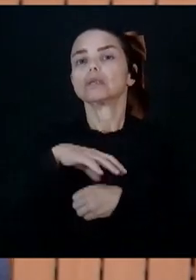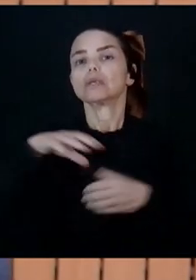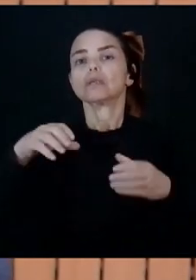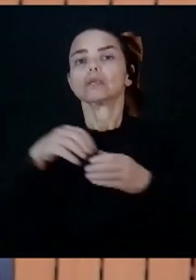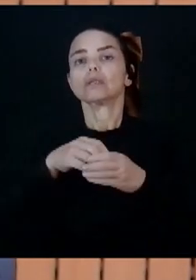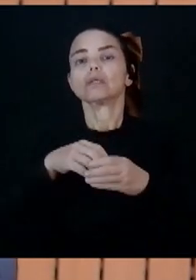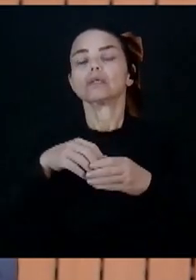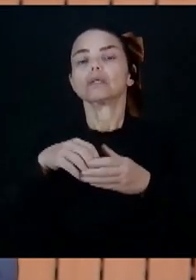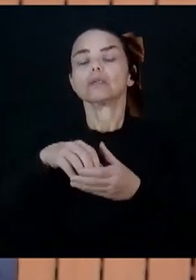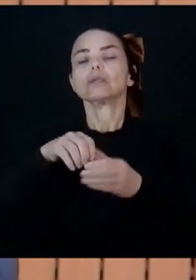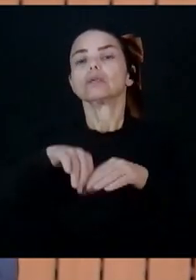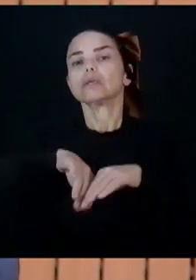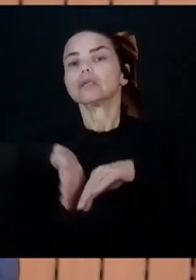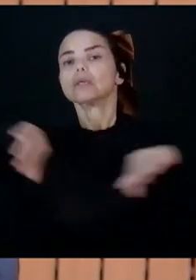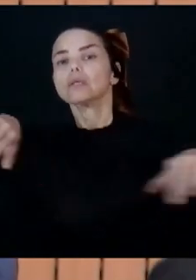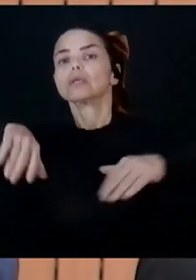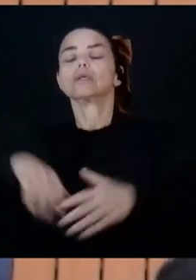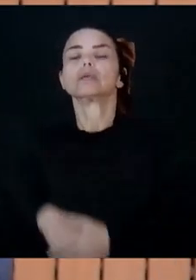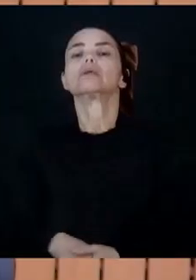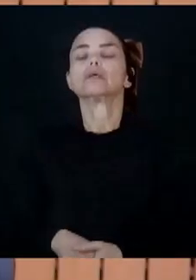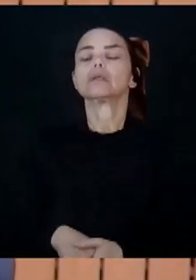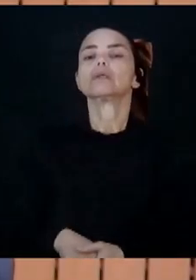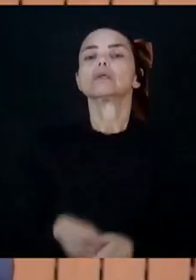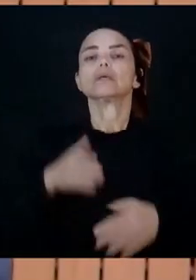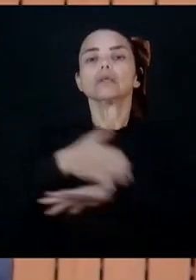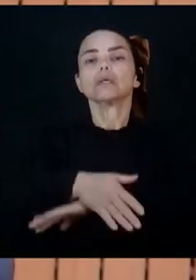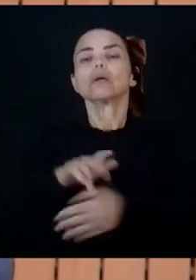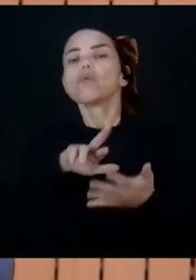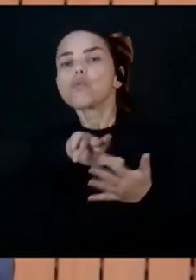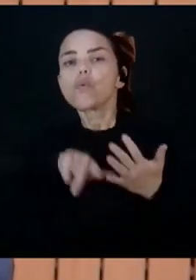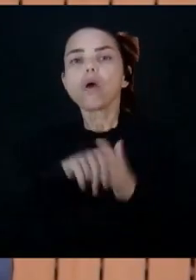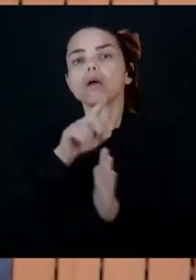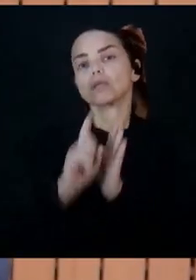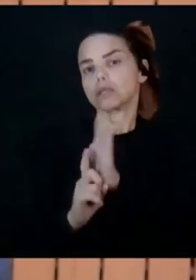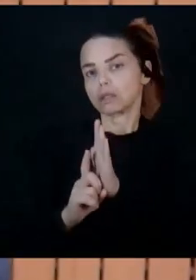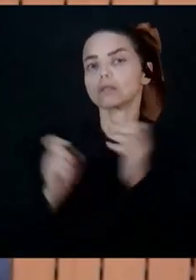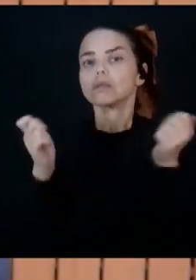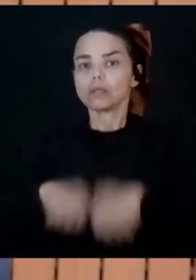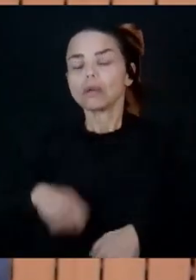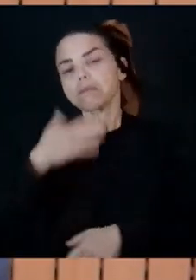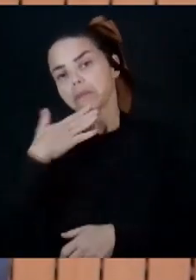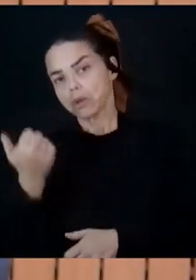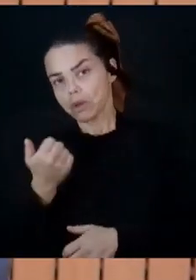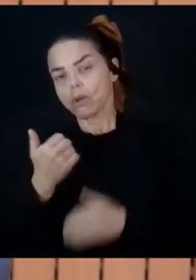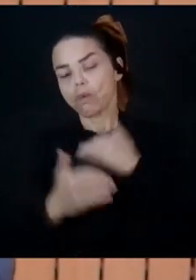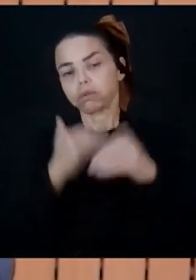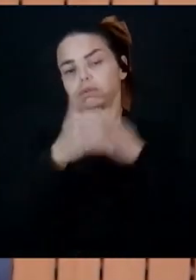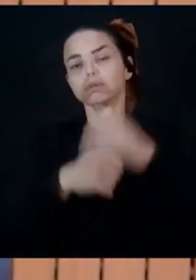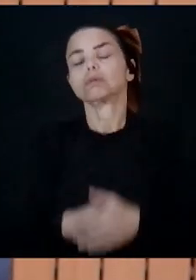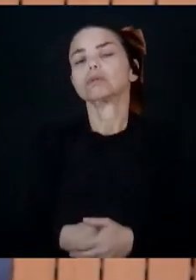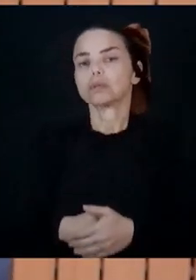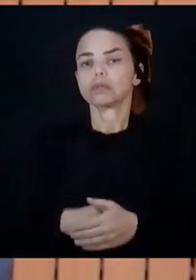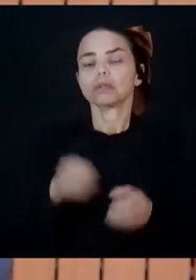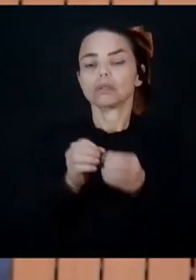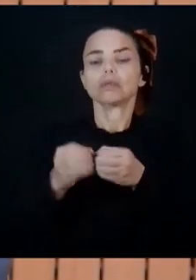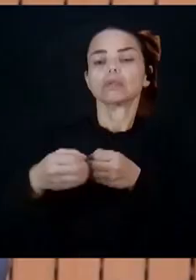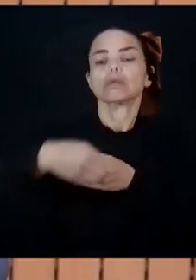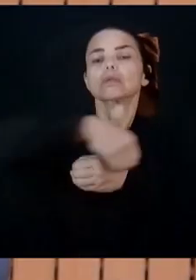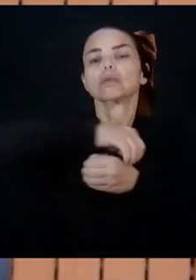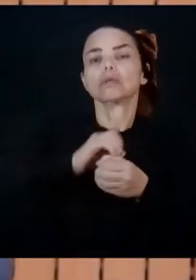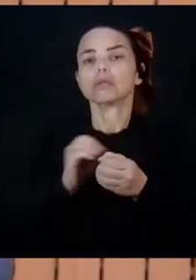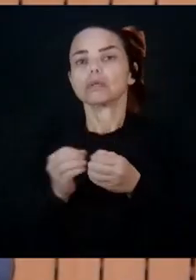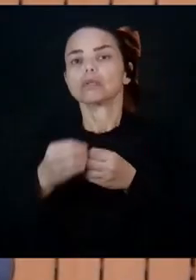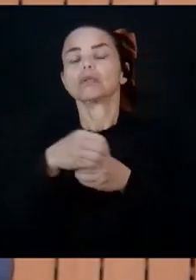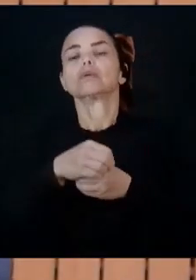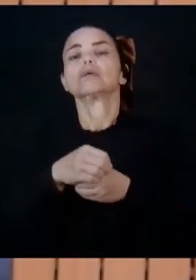de acessos a diversos direitos, né, que poderiam acontecer a partir da formação do distrito, né, como a formação de